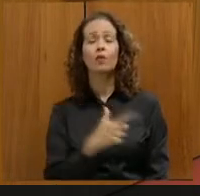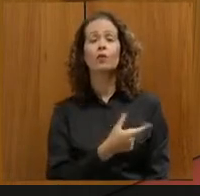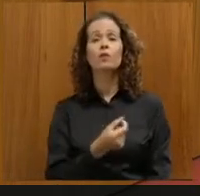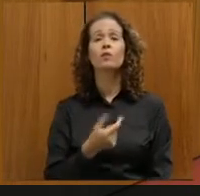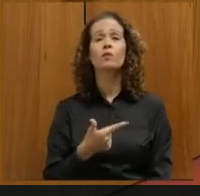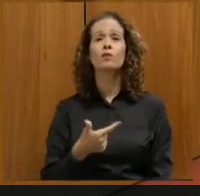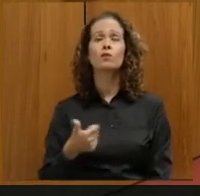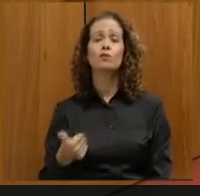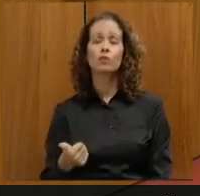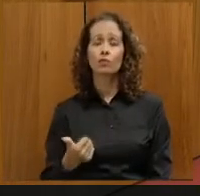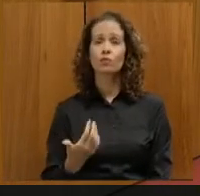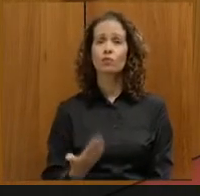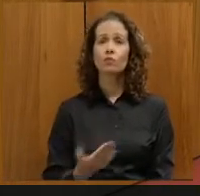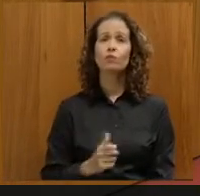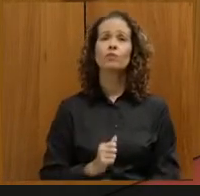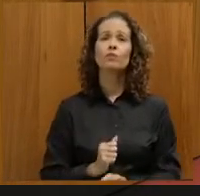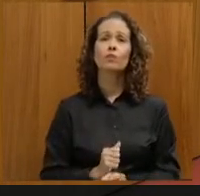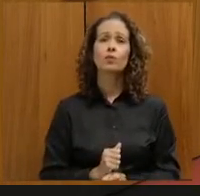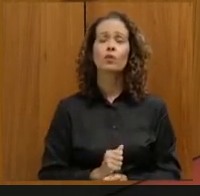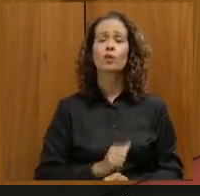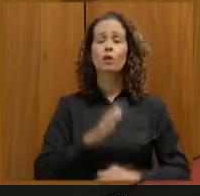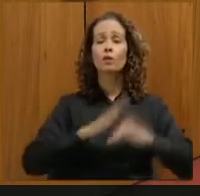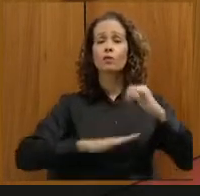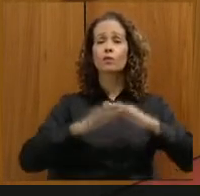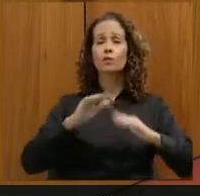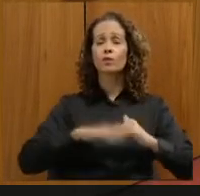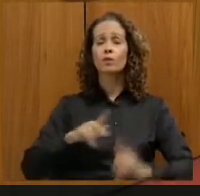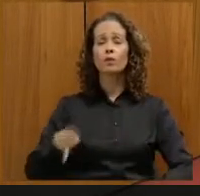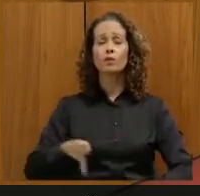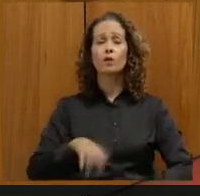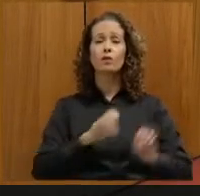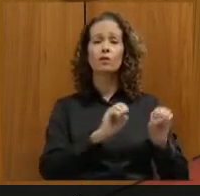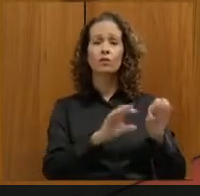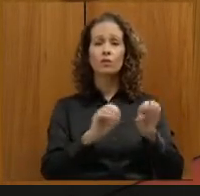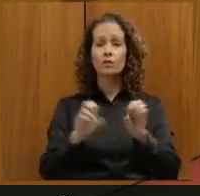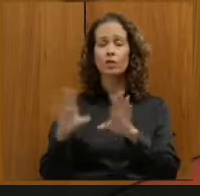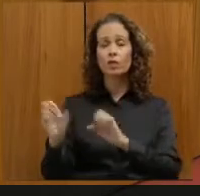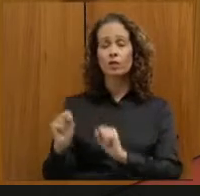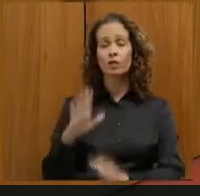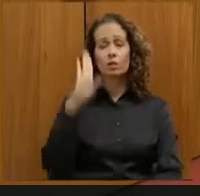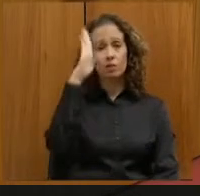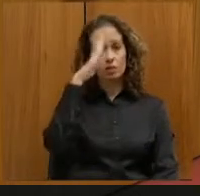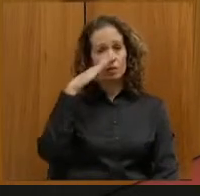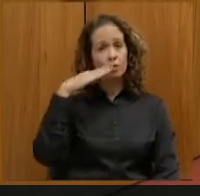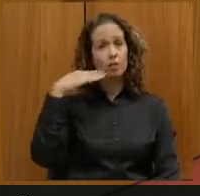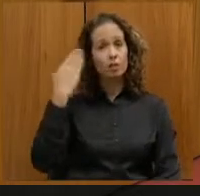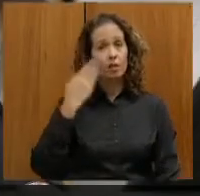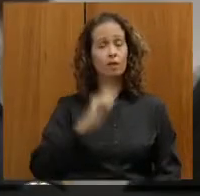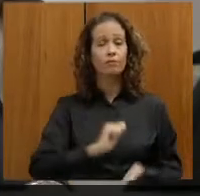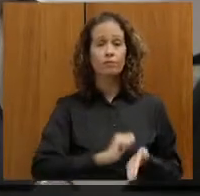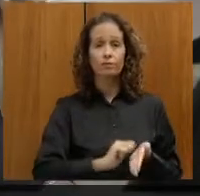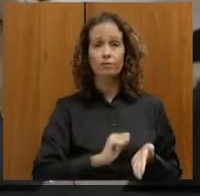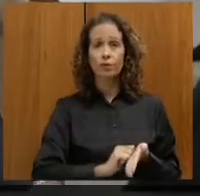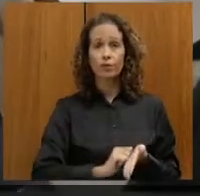educação da rede estadual de ensino deputada Beatriz Cerqueira autora mais